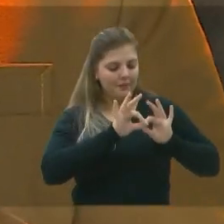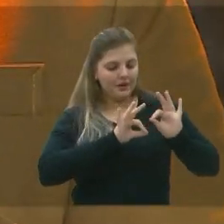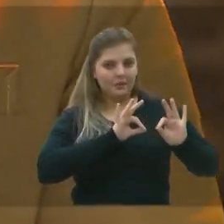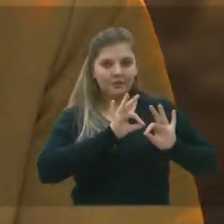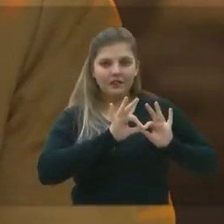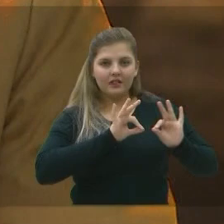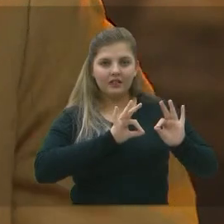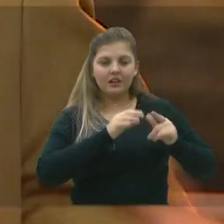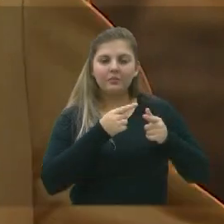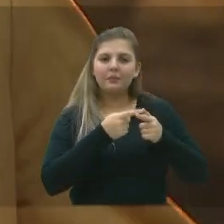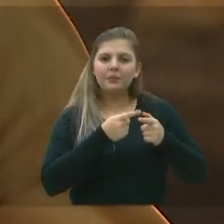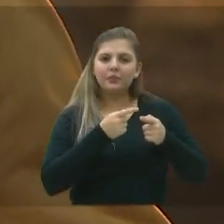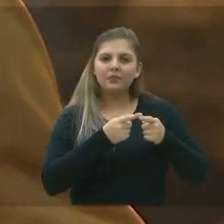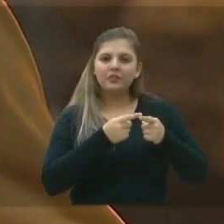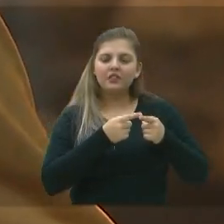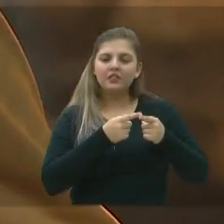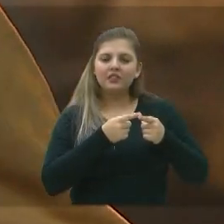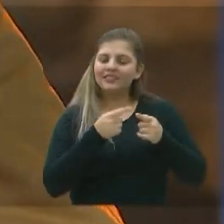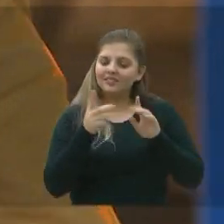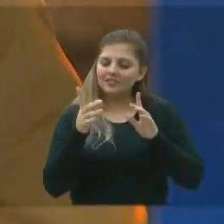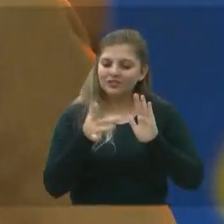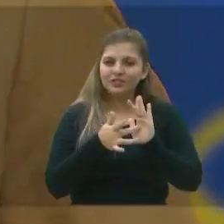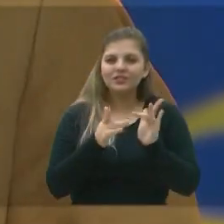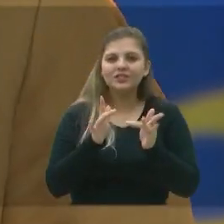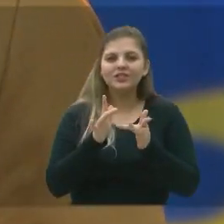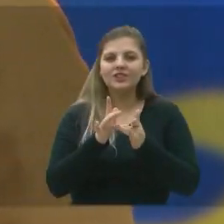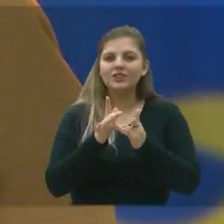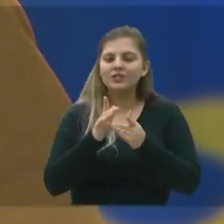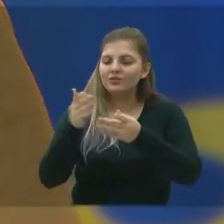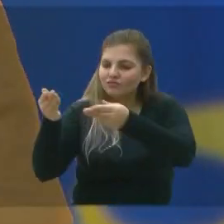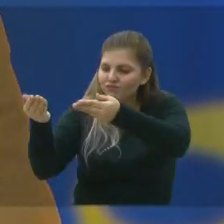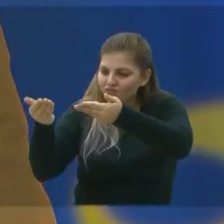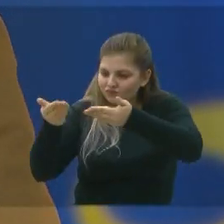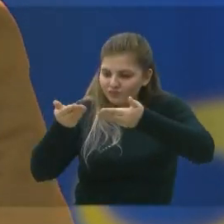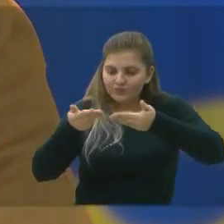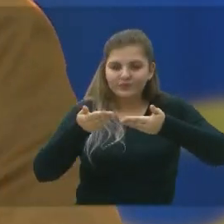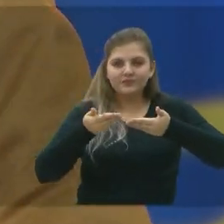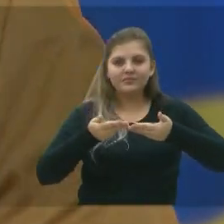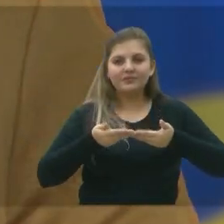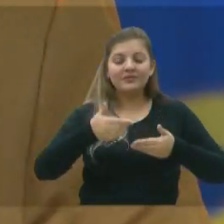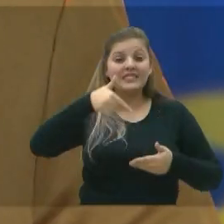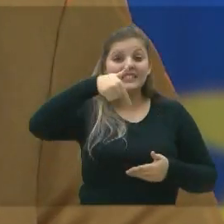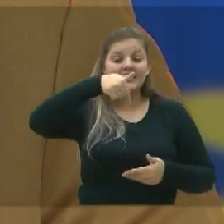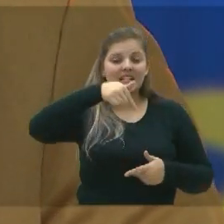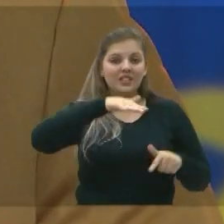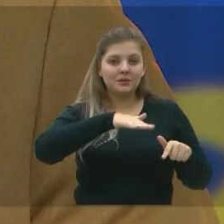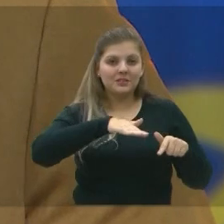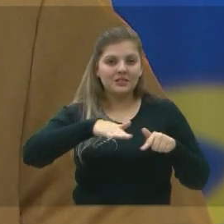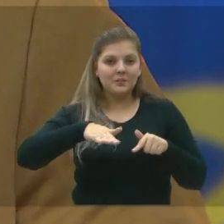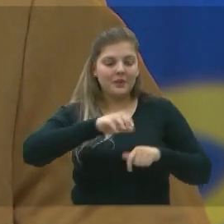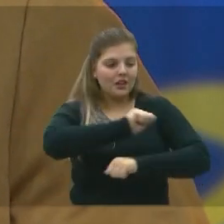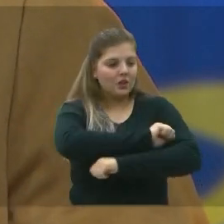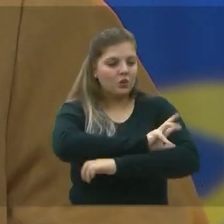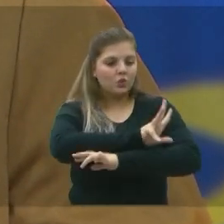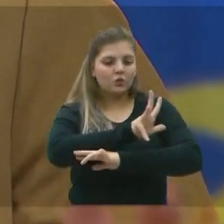até nós. É grupo de oração. É noite de louvor, é sétima semana de cerco de